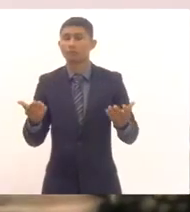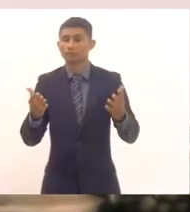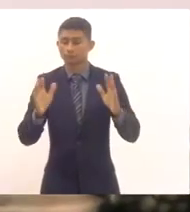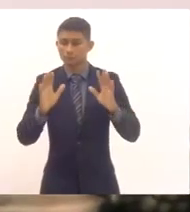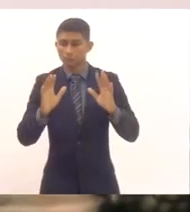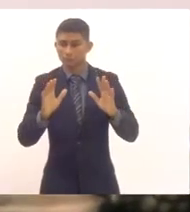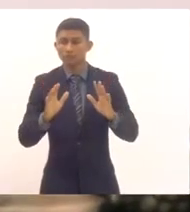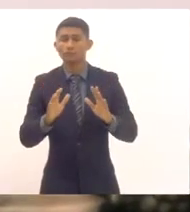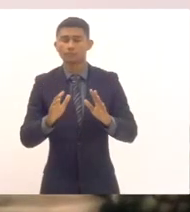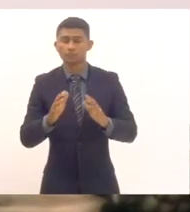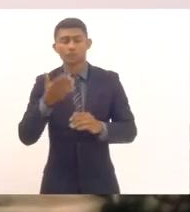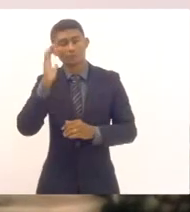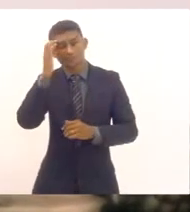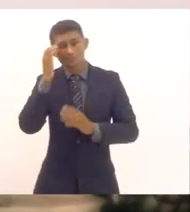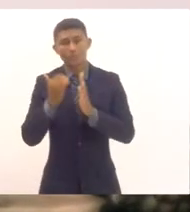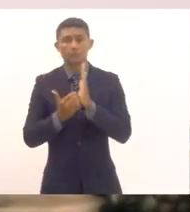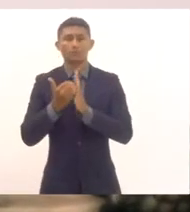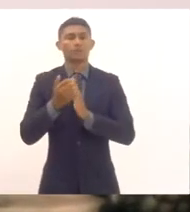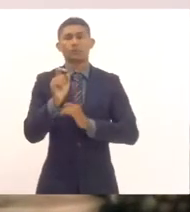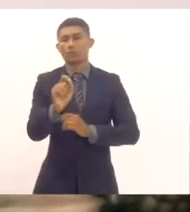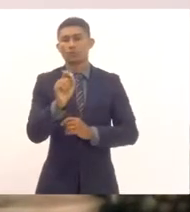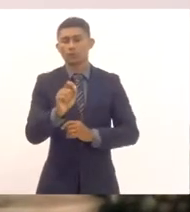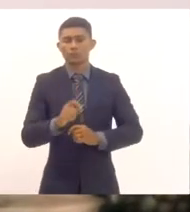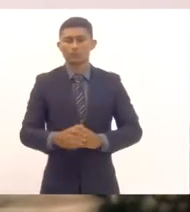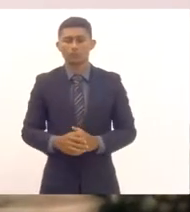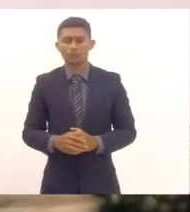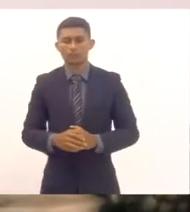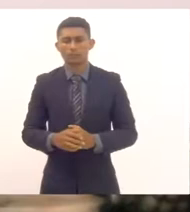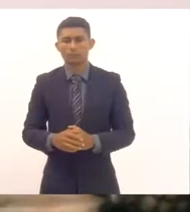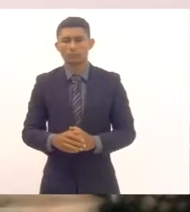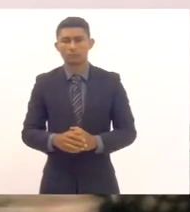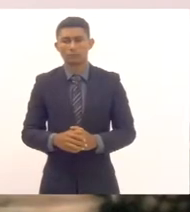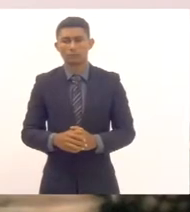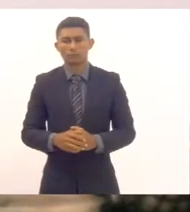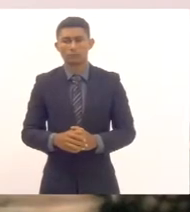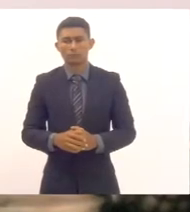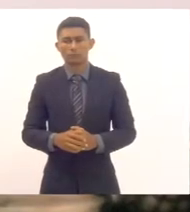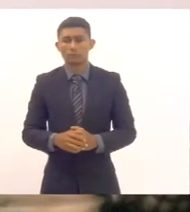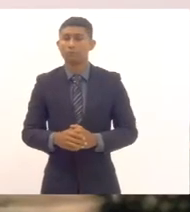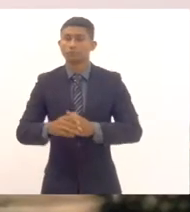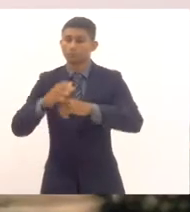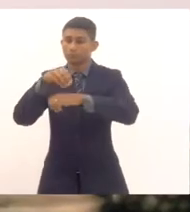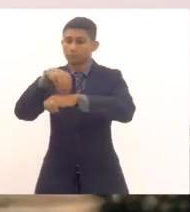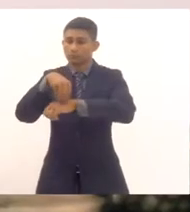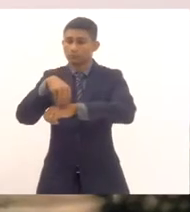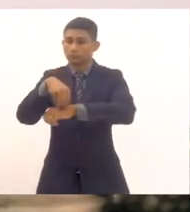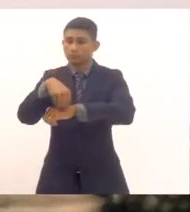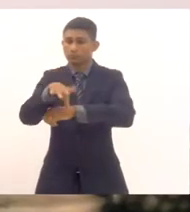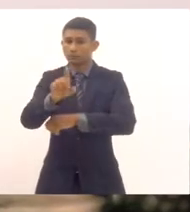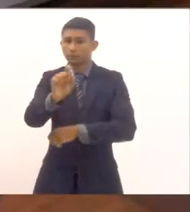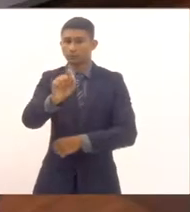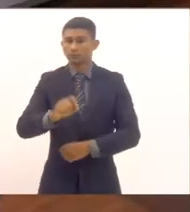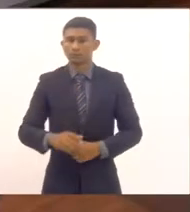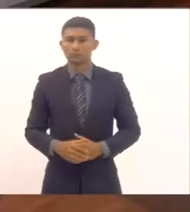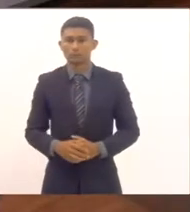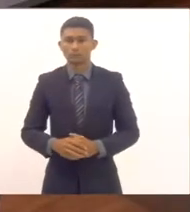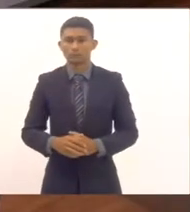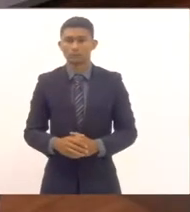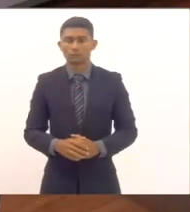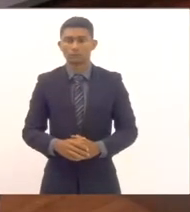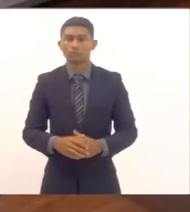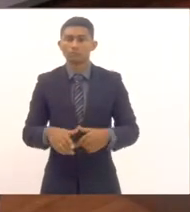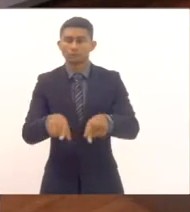fazer as perguntas destinadas a polícia civil é já fazia aqui uma sugestão deputada que ia o